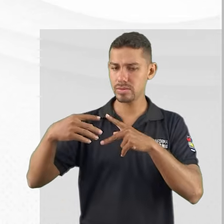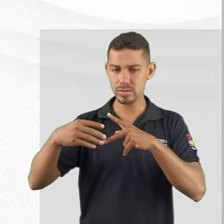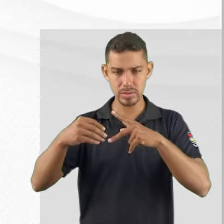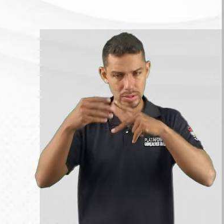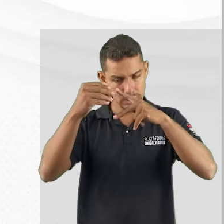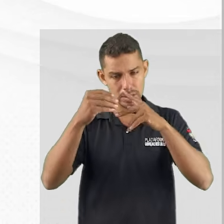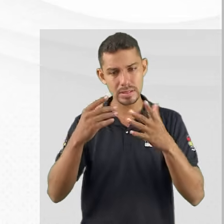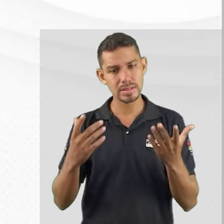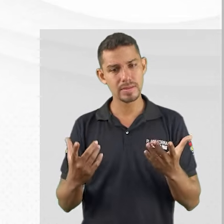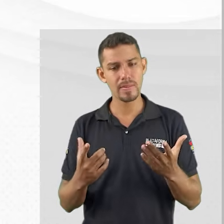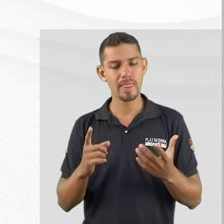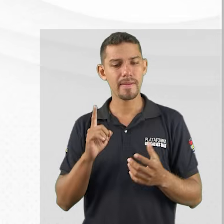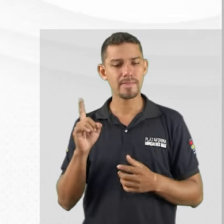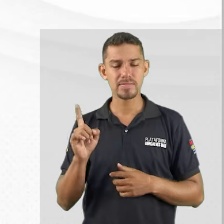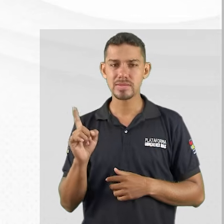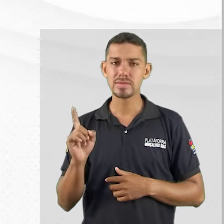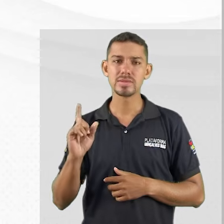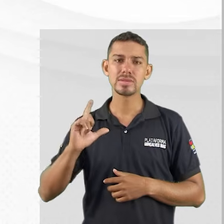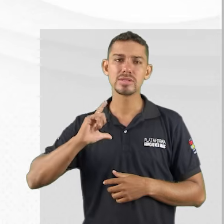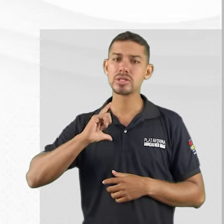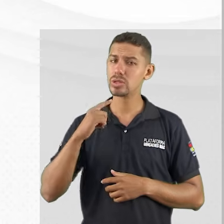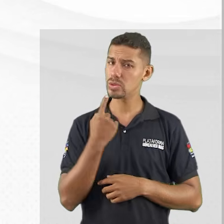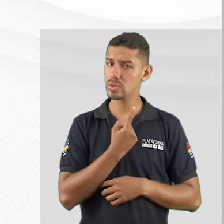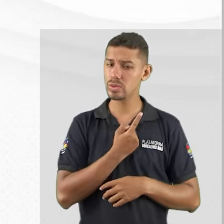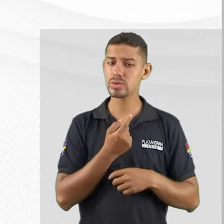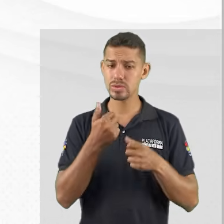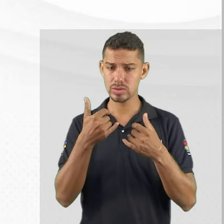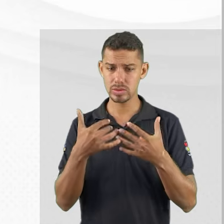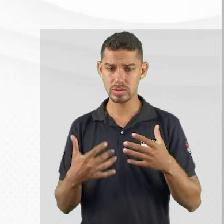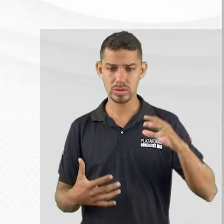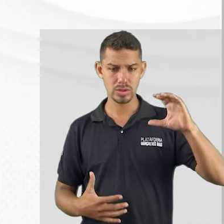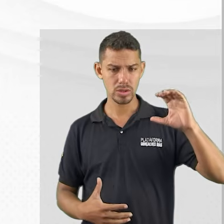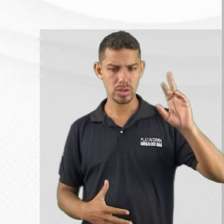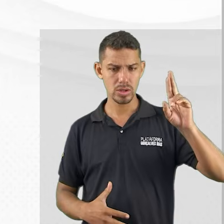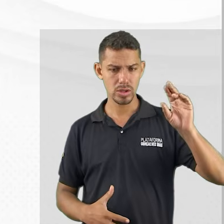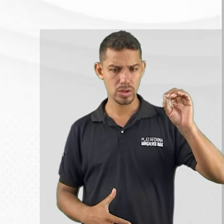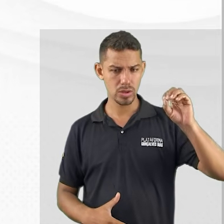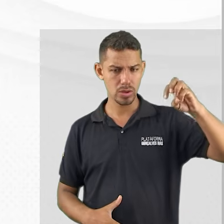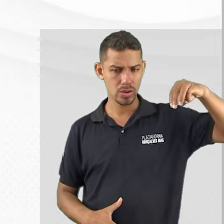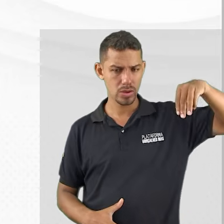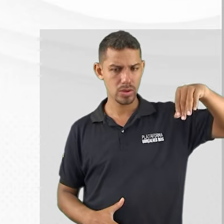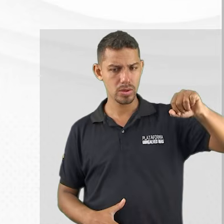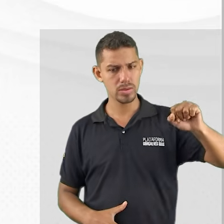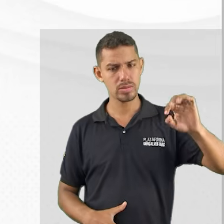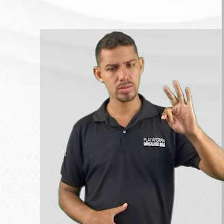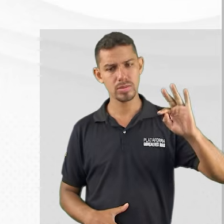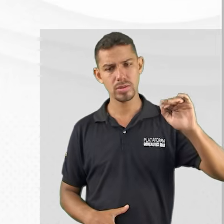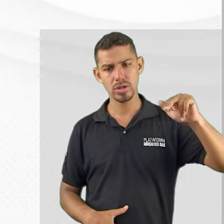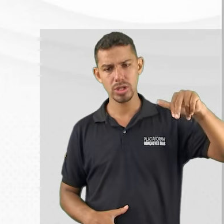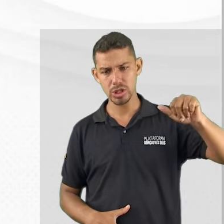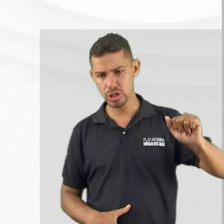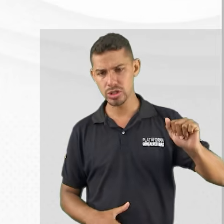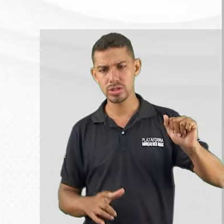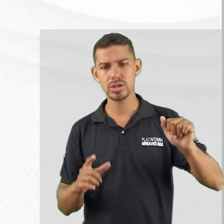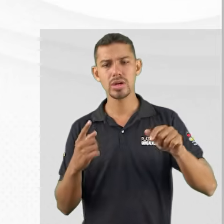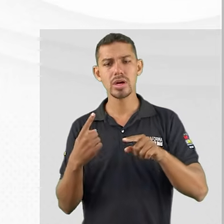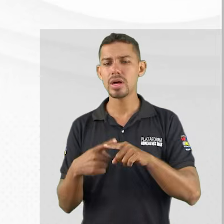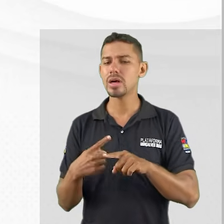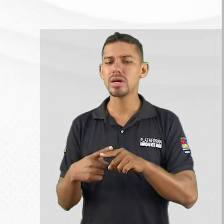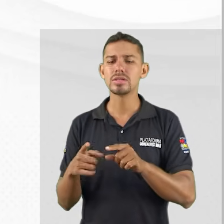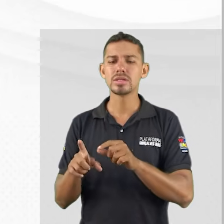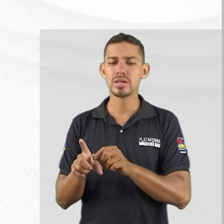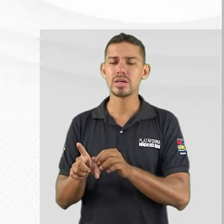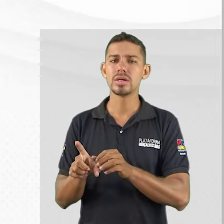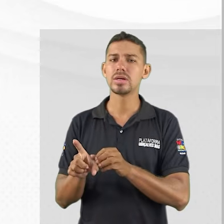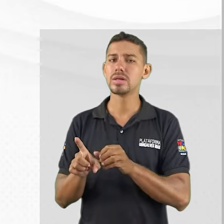está enrolado nessas proteínas, a gente chama de cromatina. Tá, pessoal? E o nucleolo também, que tem como